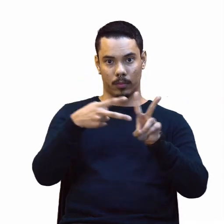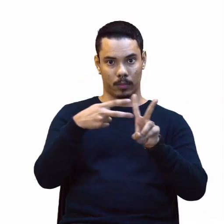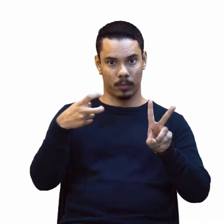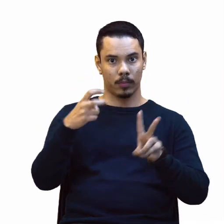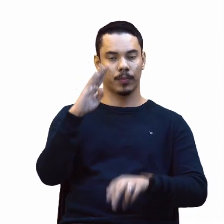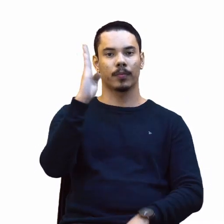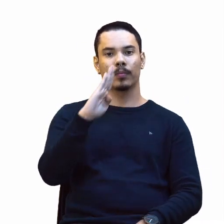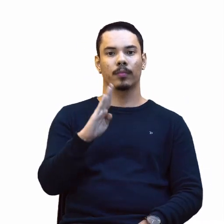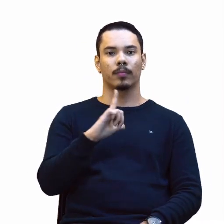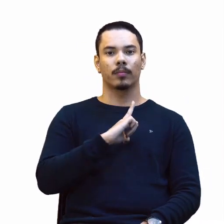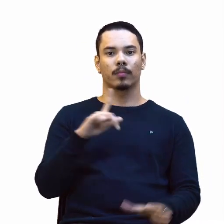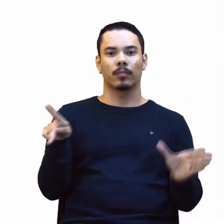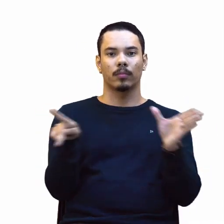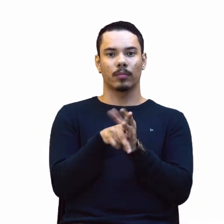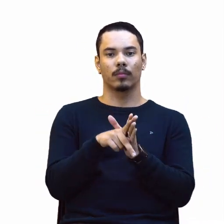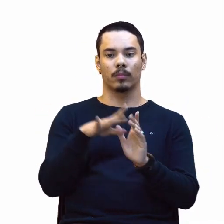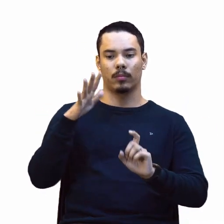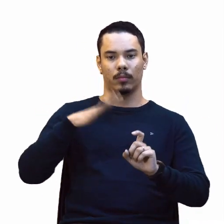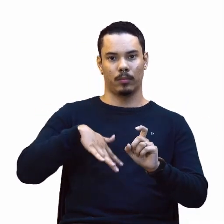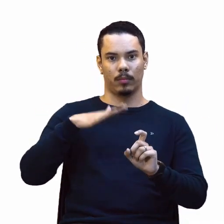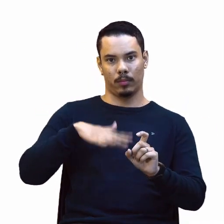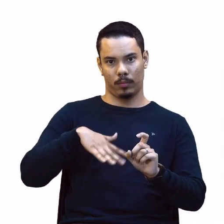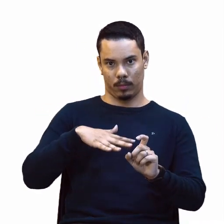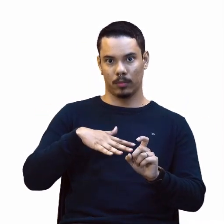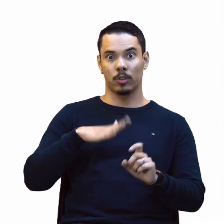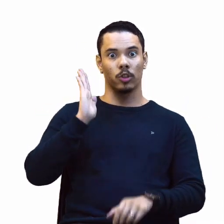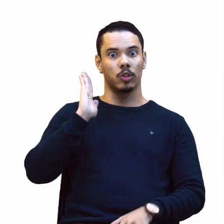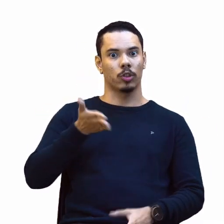possuem sua própria mitologia, como já foi